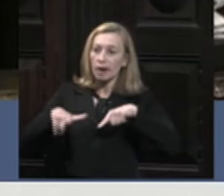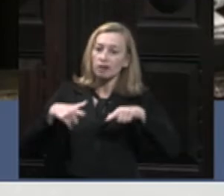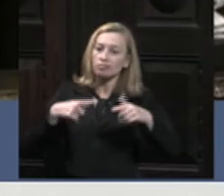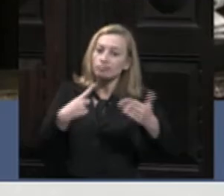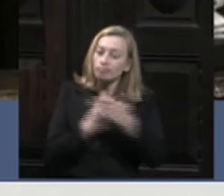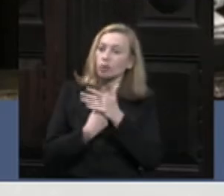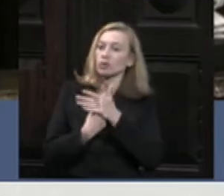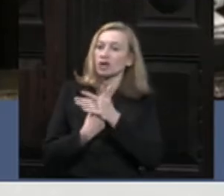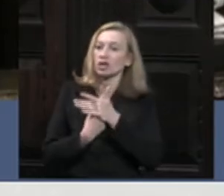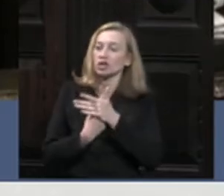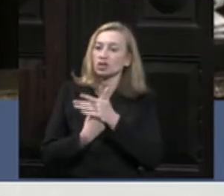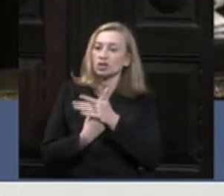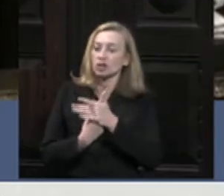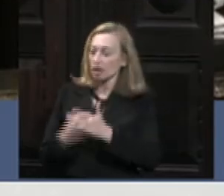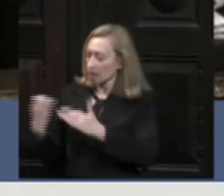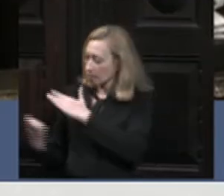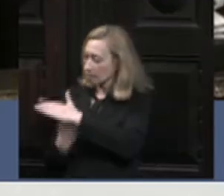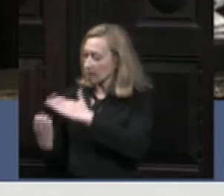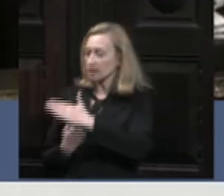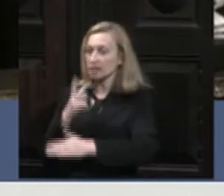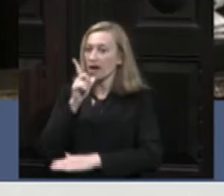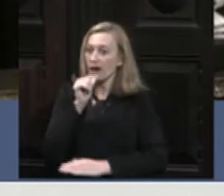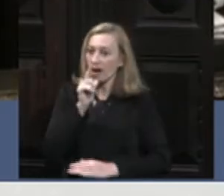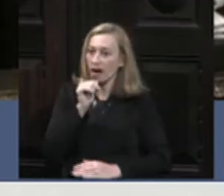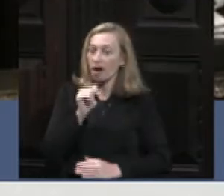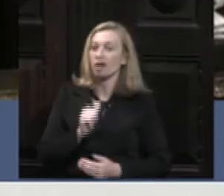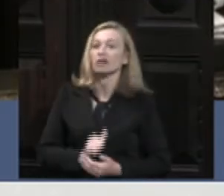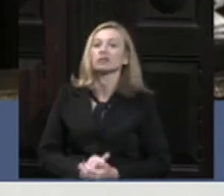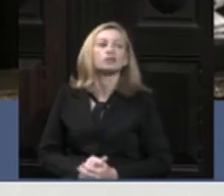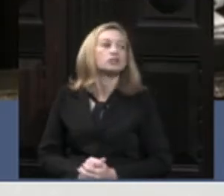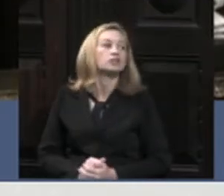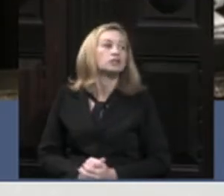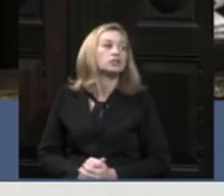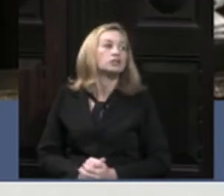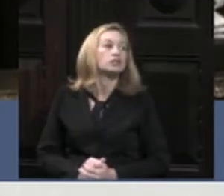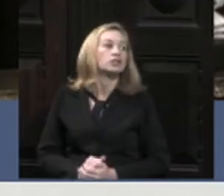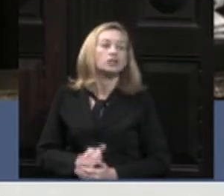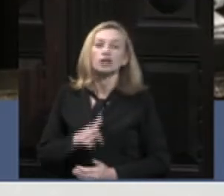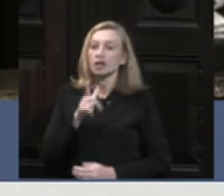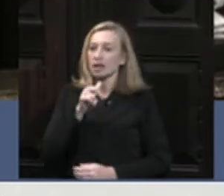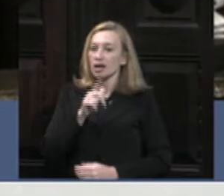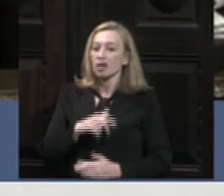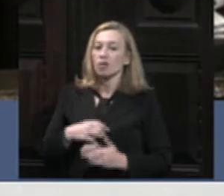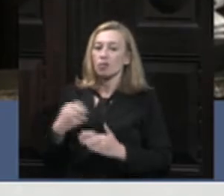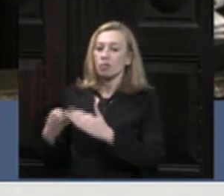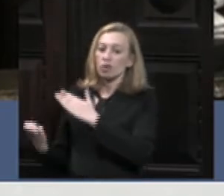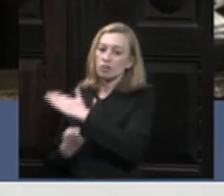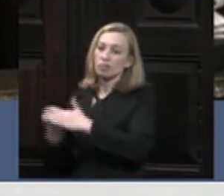defendem a SEDAI como empresa estatal pública e indivisível.